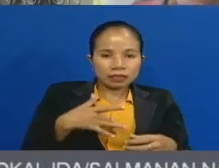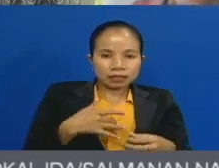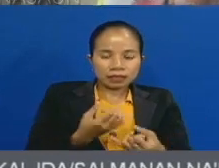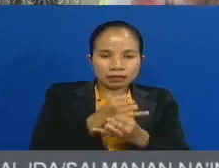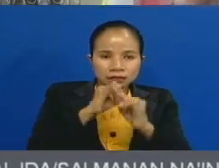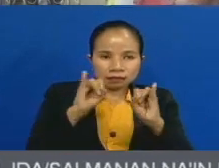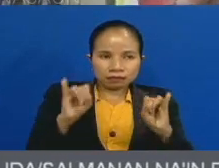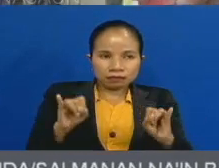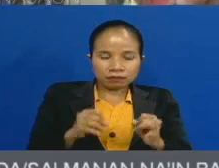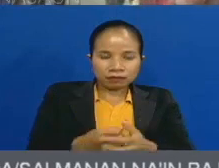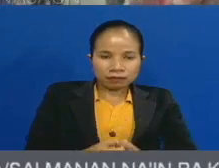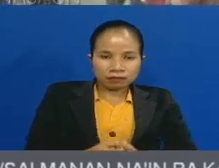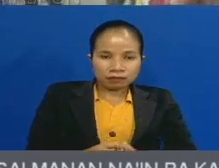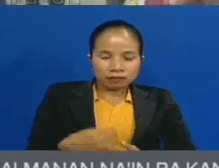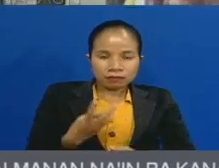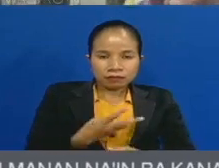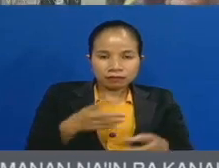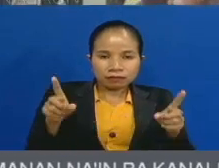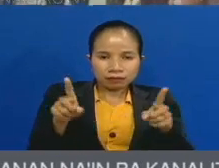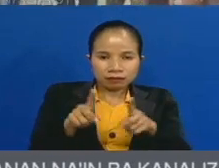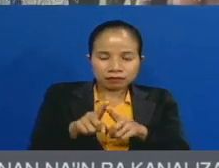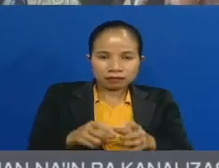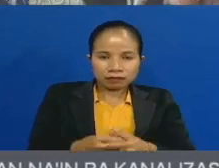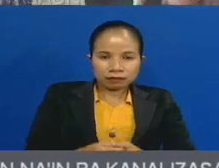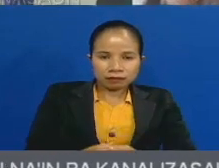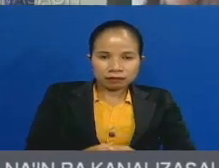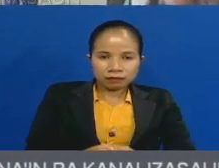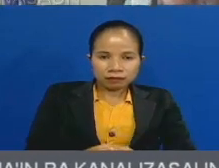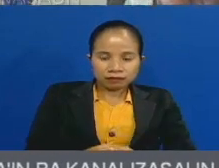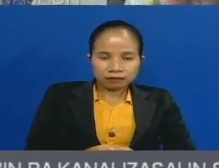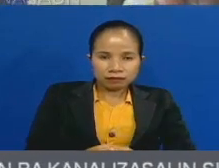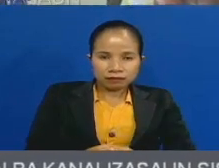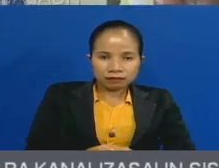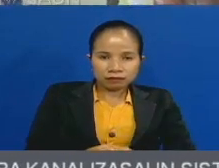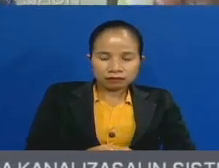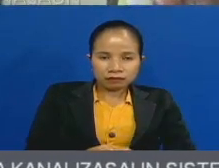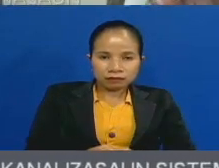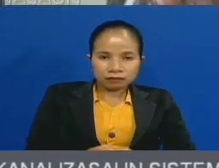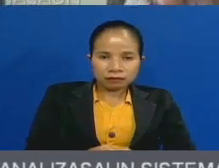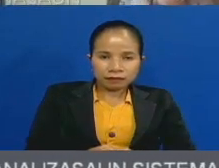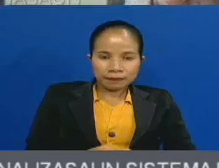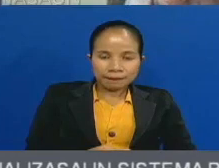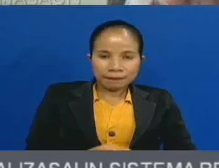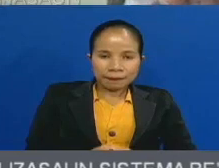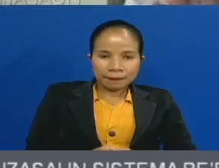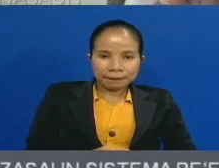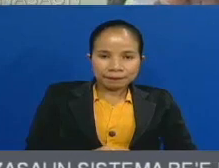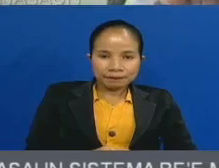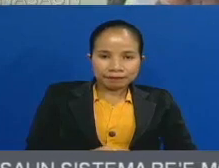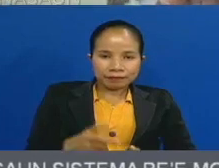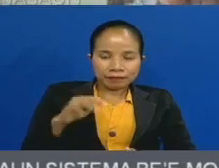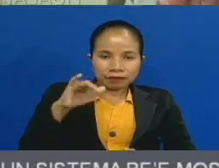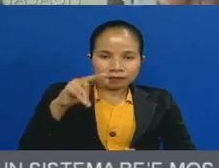importante edane maka parte ida ba mangkunis nian hanesa family sente